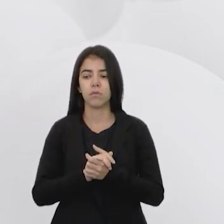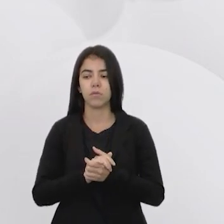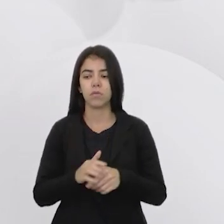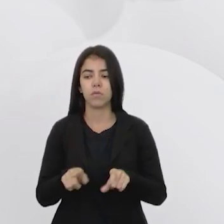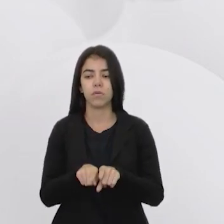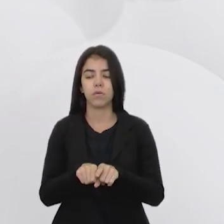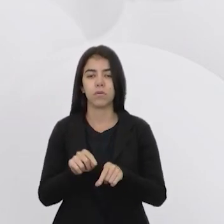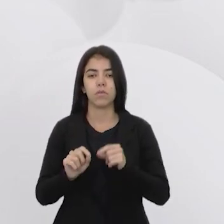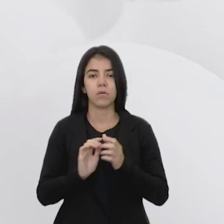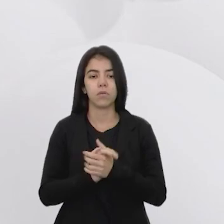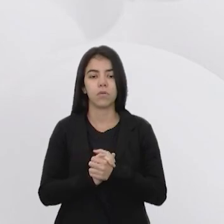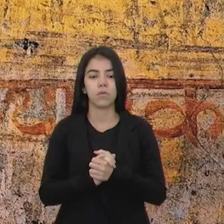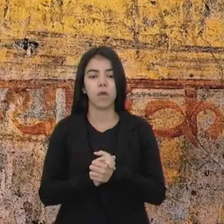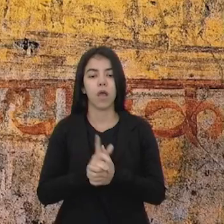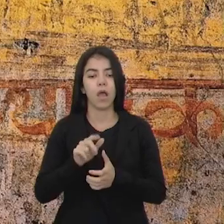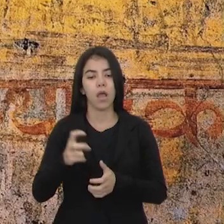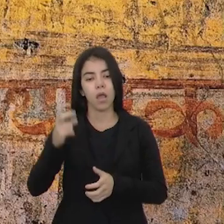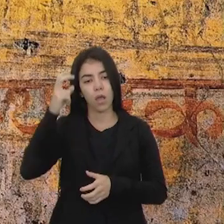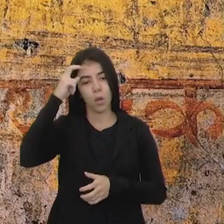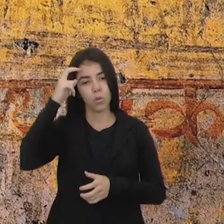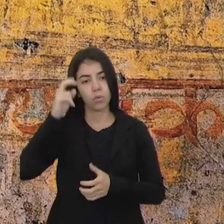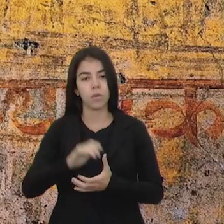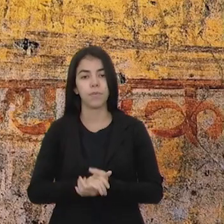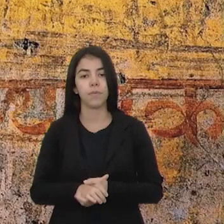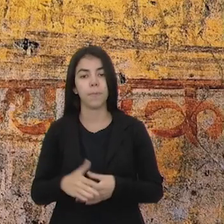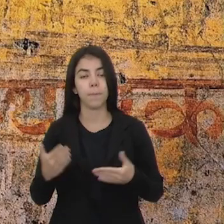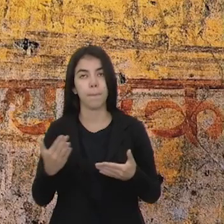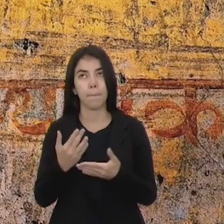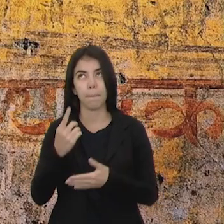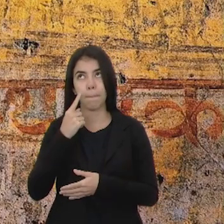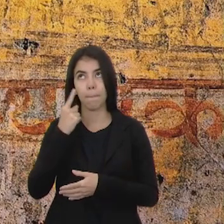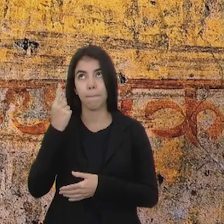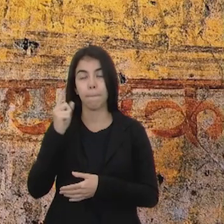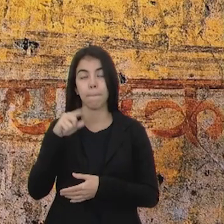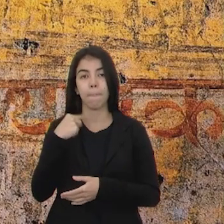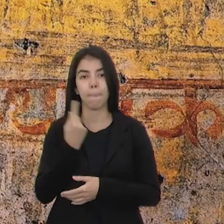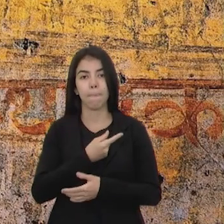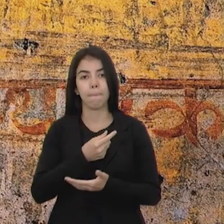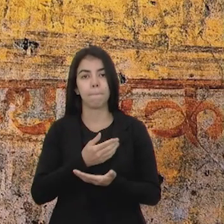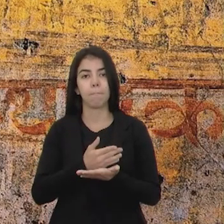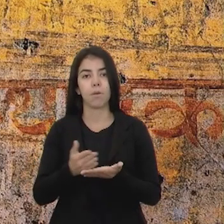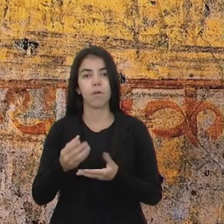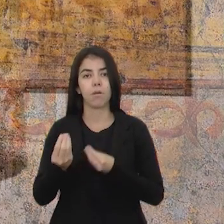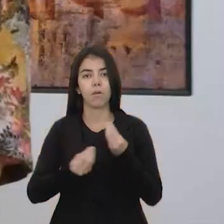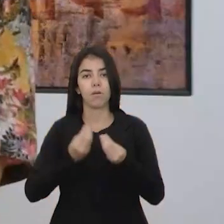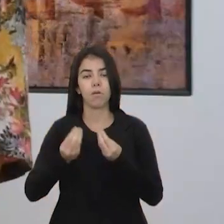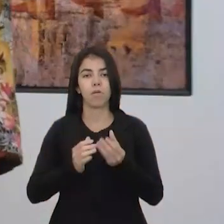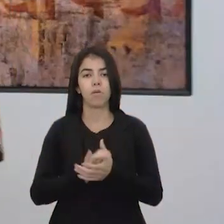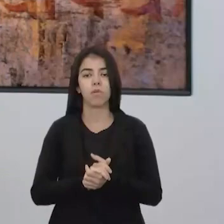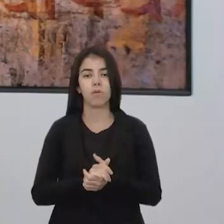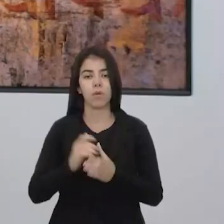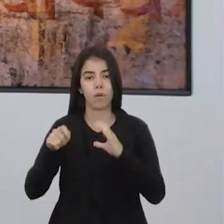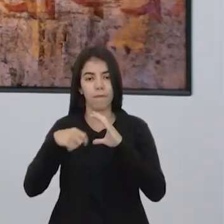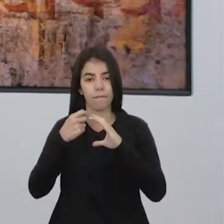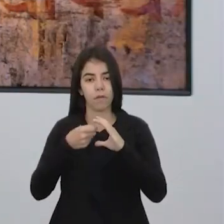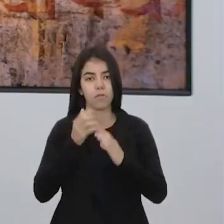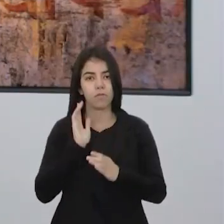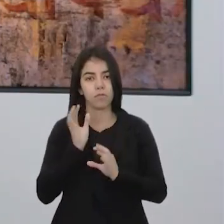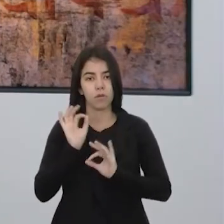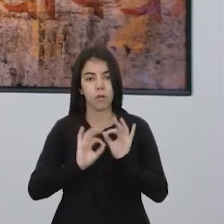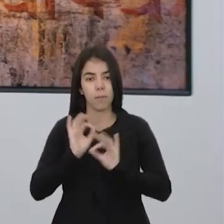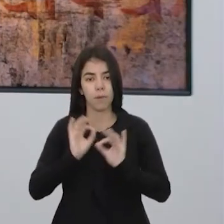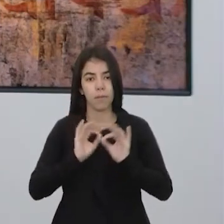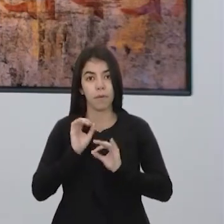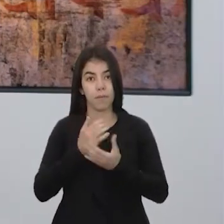ser cultural. E aqui vamos dar seguimento com um vídeo que foi preparado com muito carinho aí